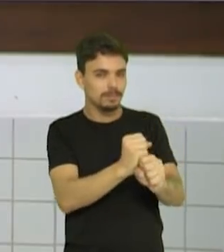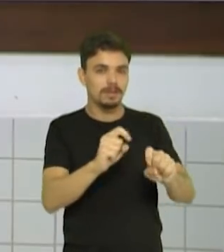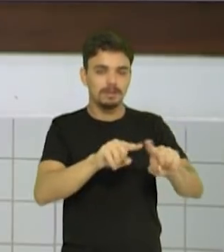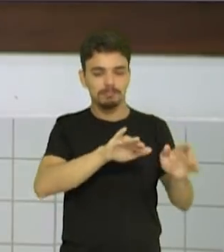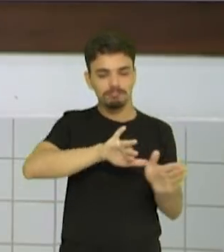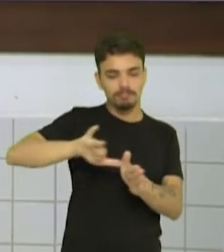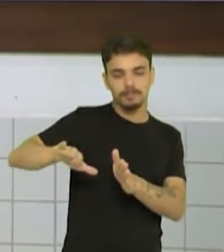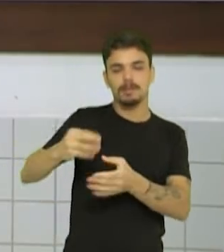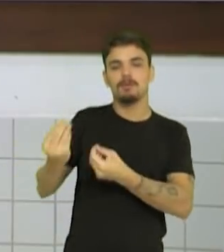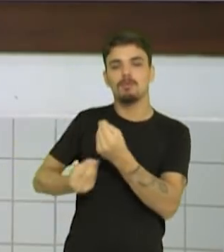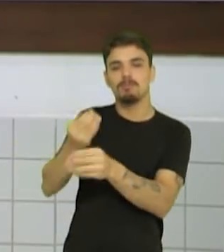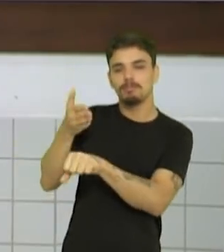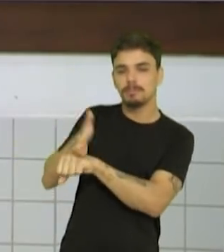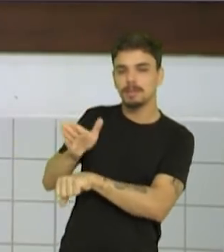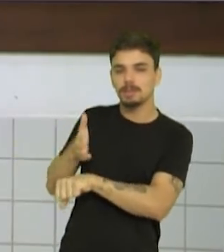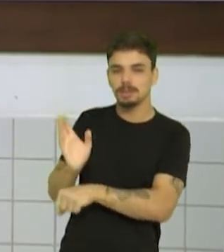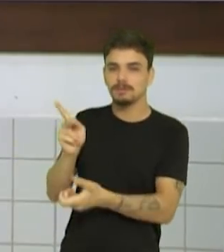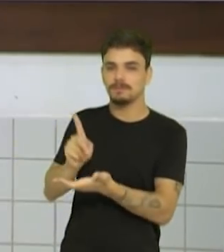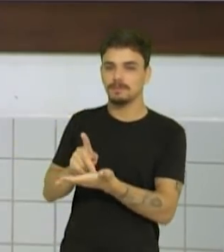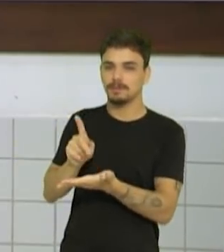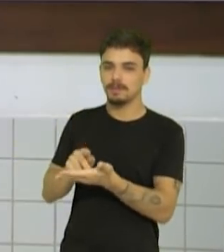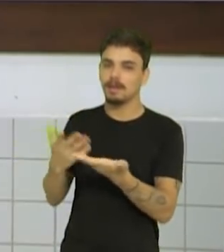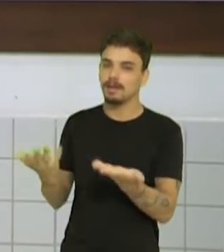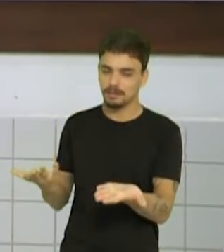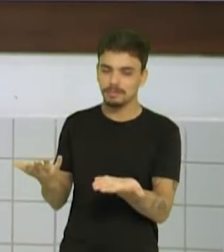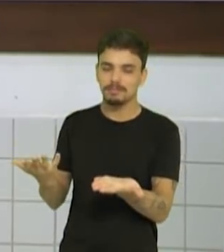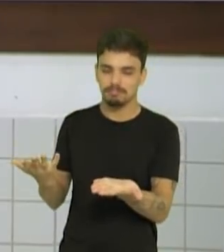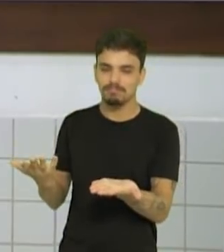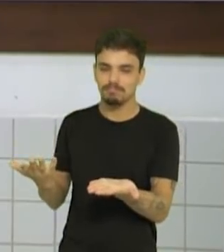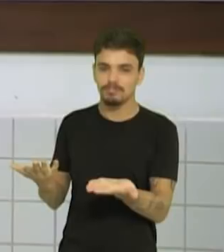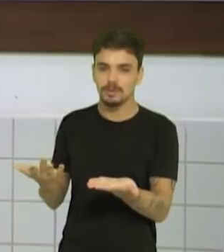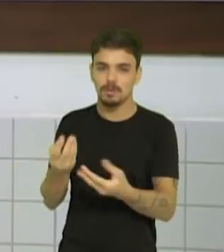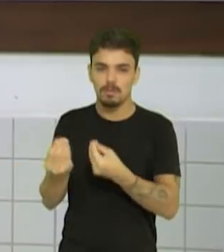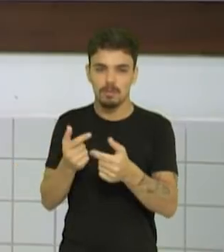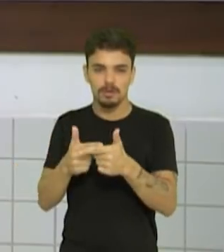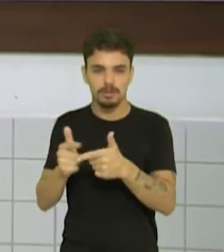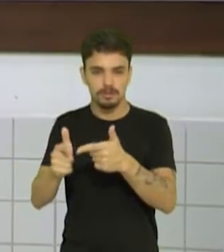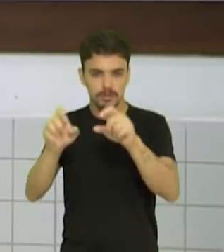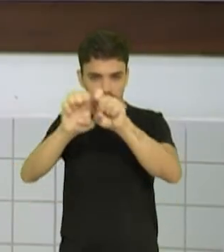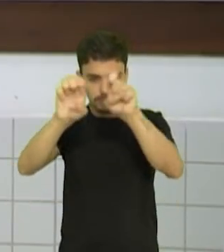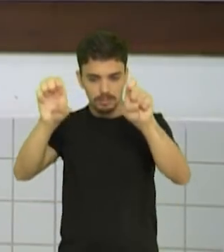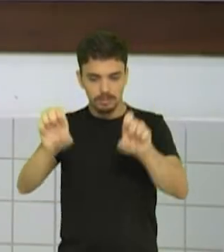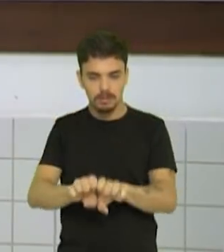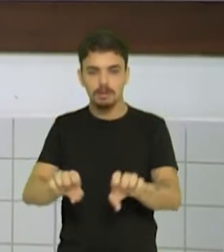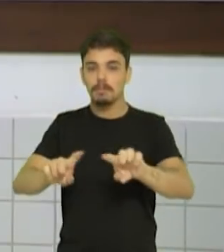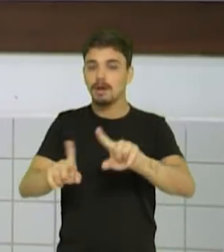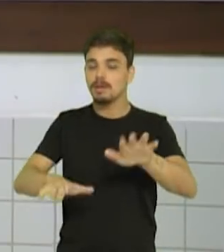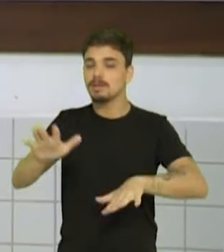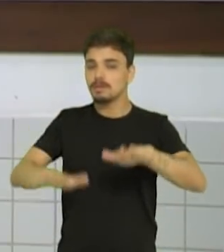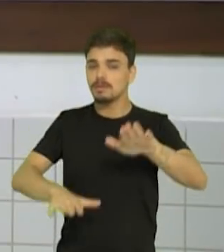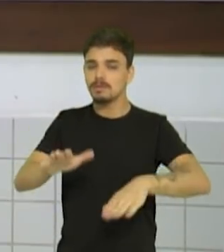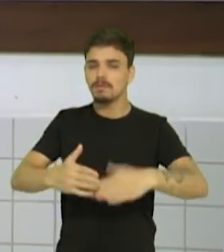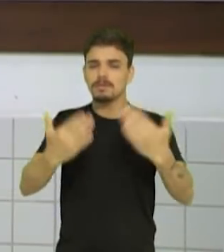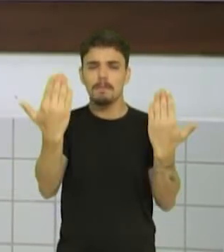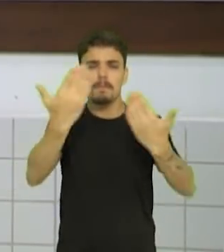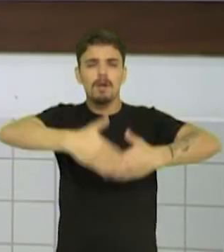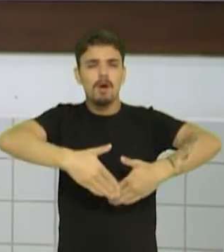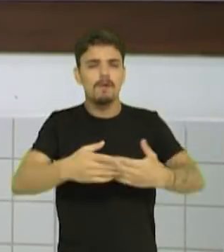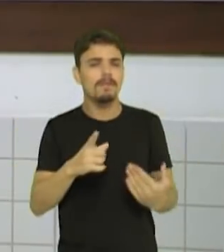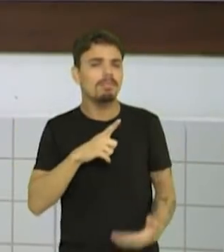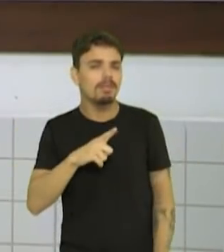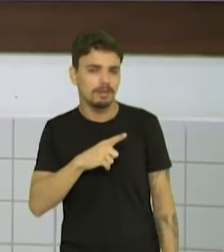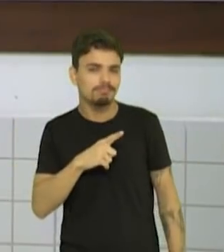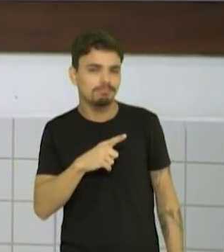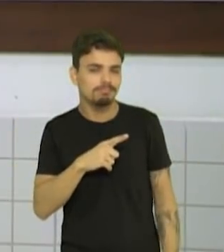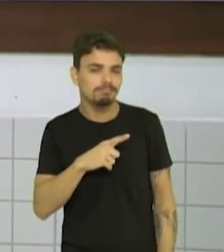lado a parte prática da estrutura da divisão. E às vezes numa avaliação, num processo seletivo, você não